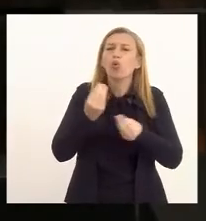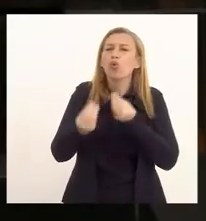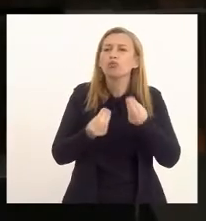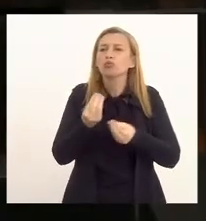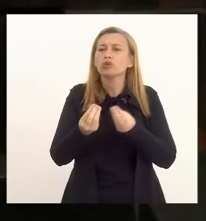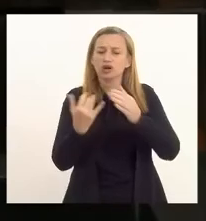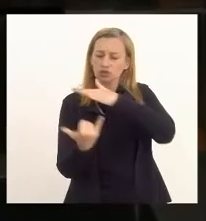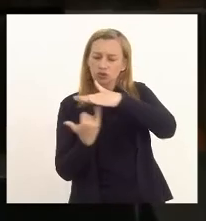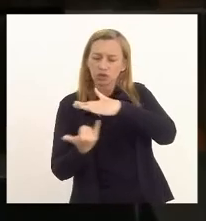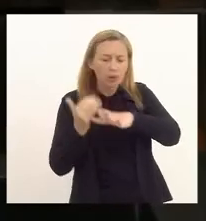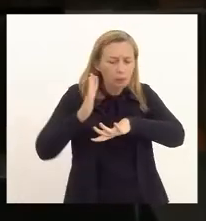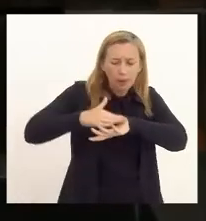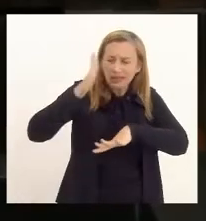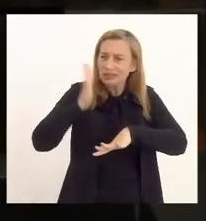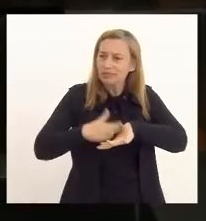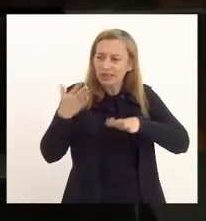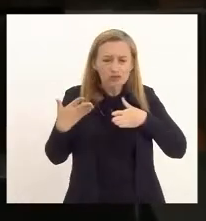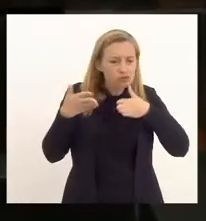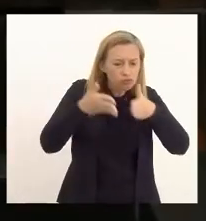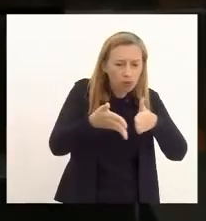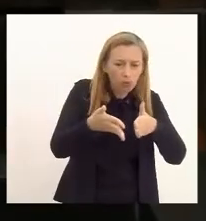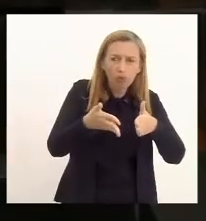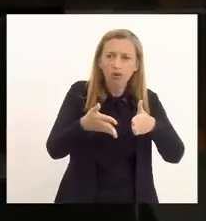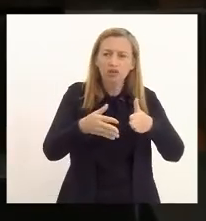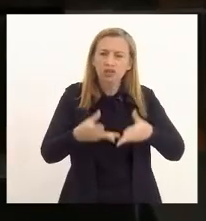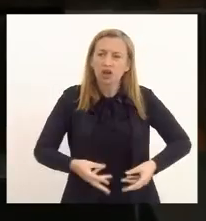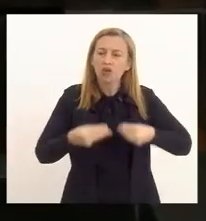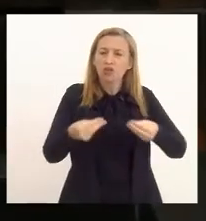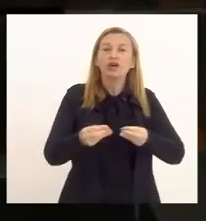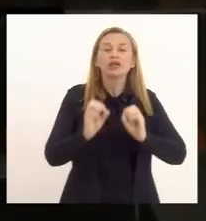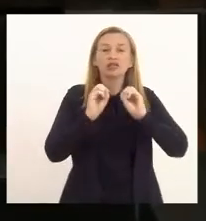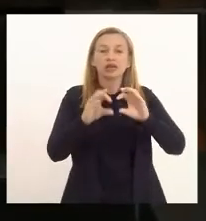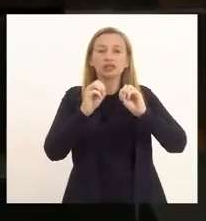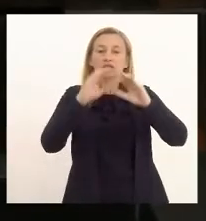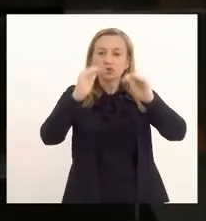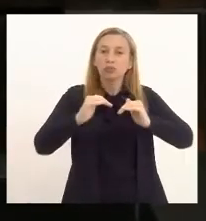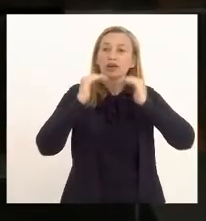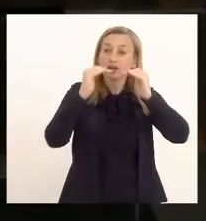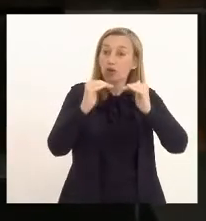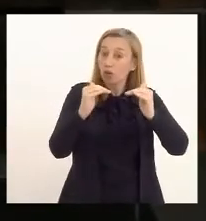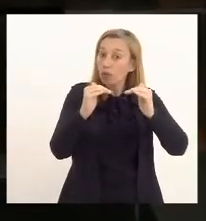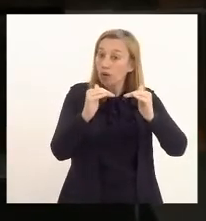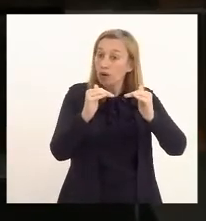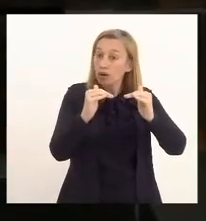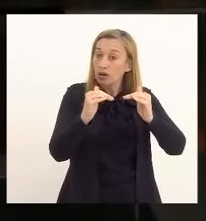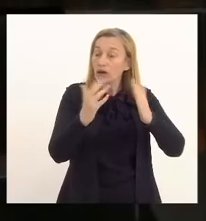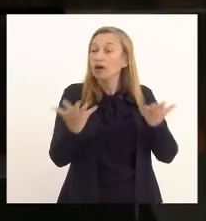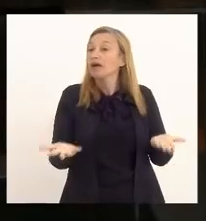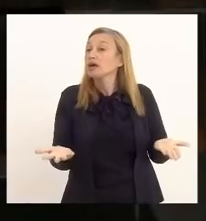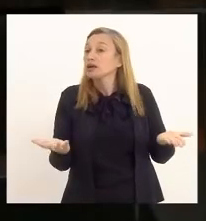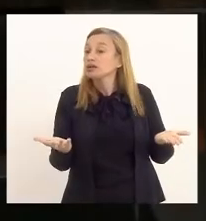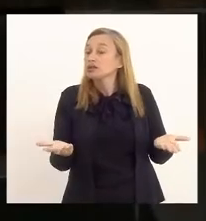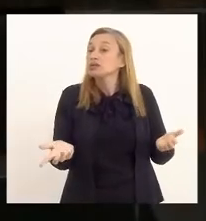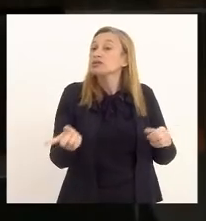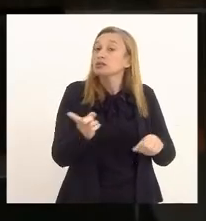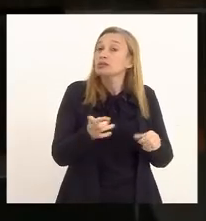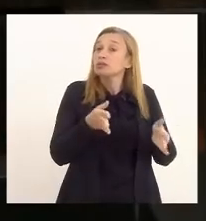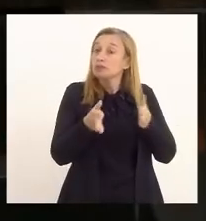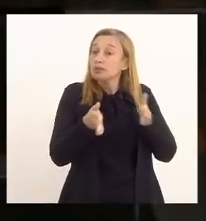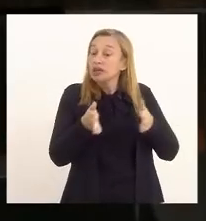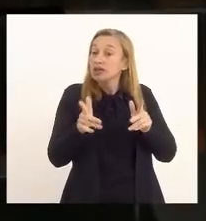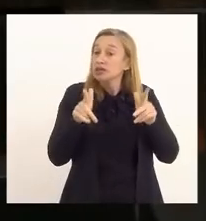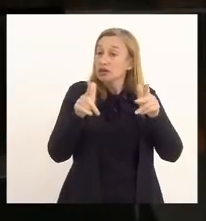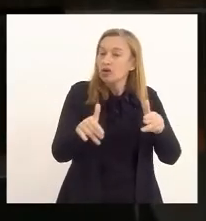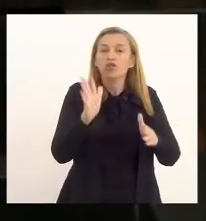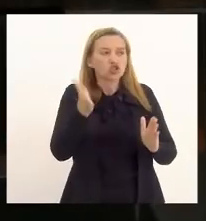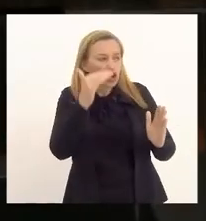que ganha cada vez mais centralidade na oferta de ensino superior e que, ao mesmo tempo, já